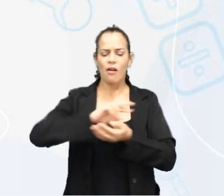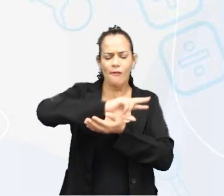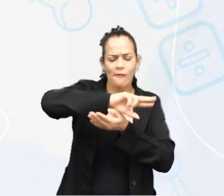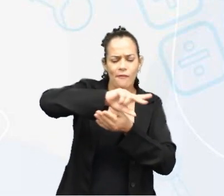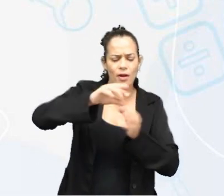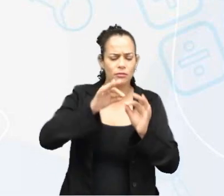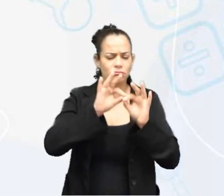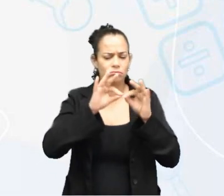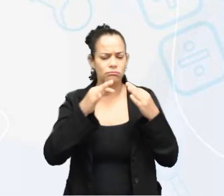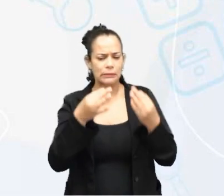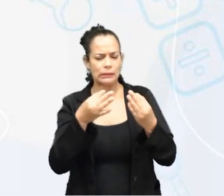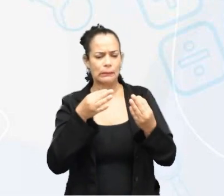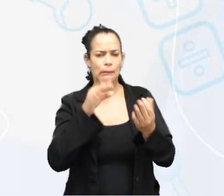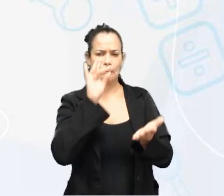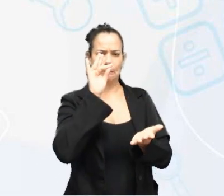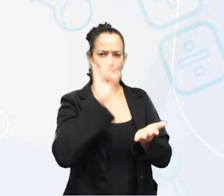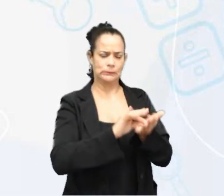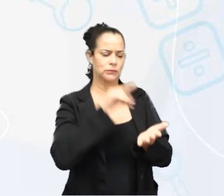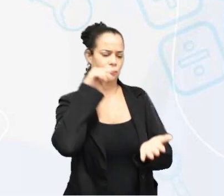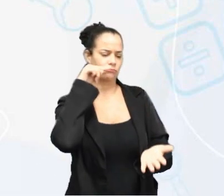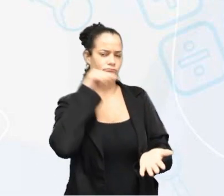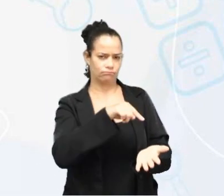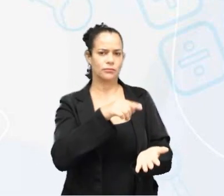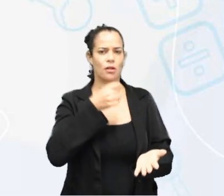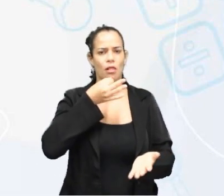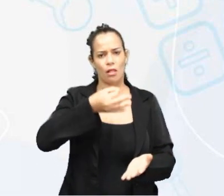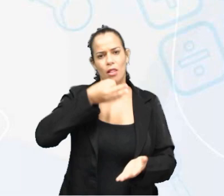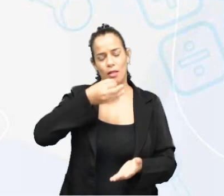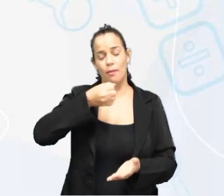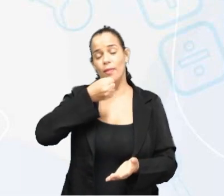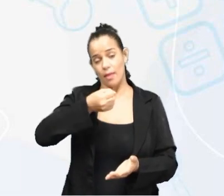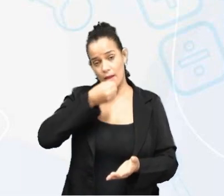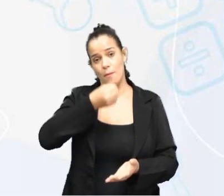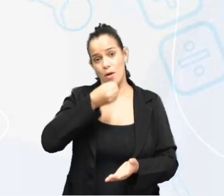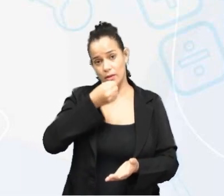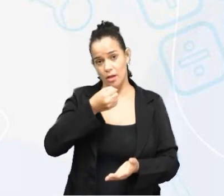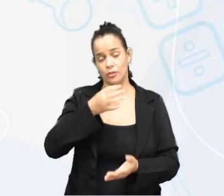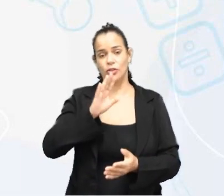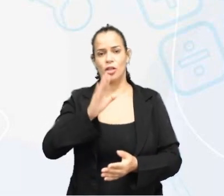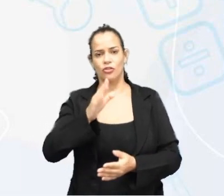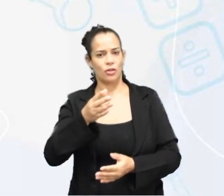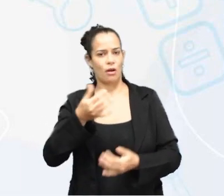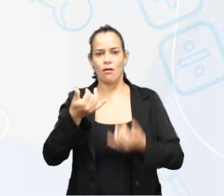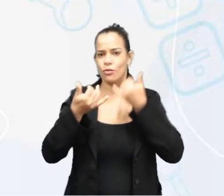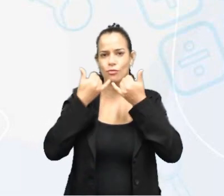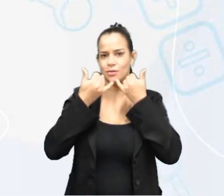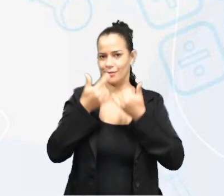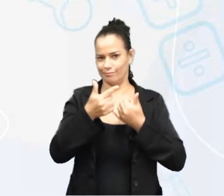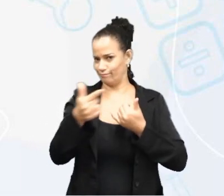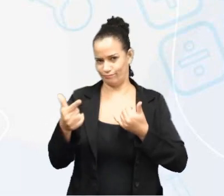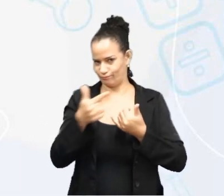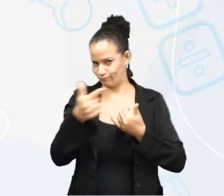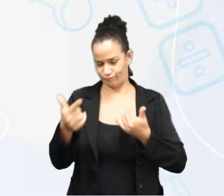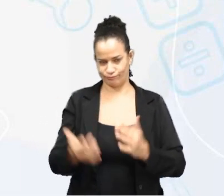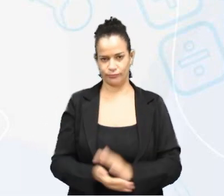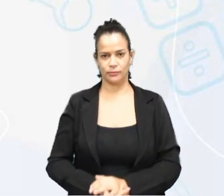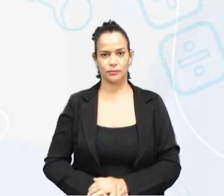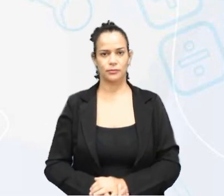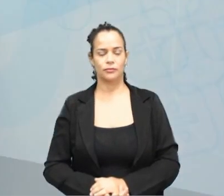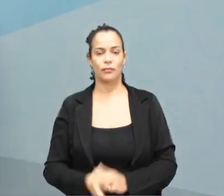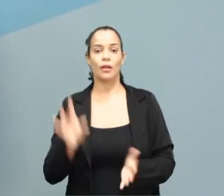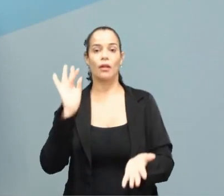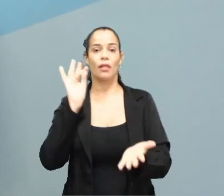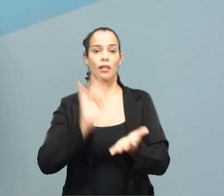detalhes muito preciso na reportagem que a notícia já não traz. Então vamos ver agora o que é na verdade